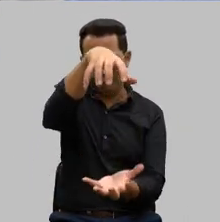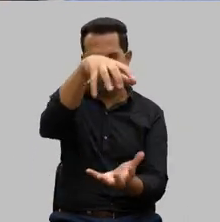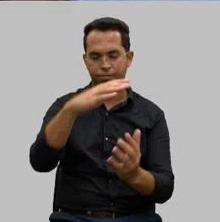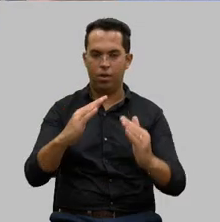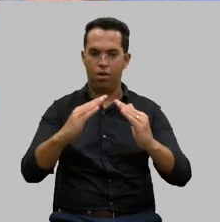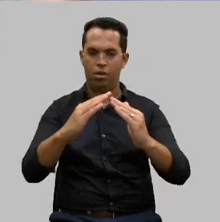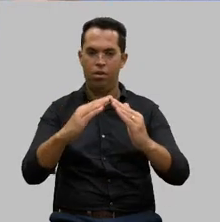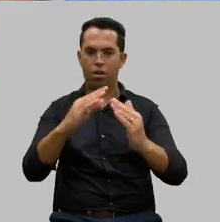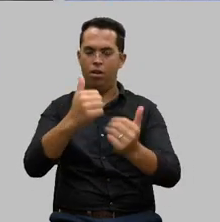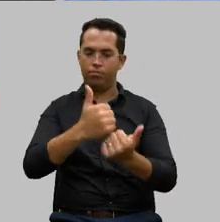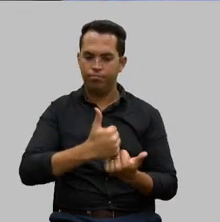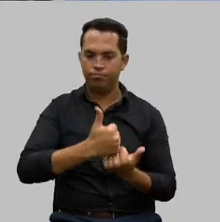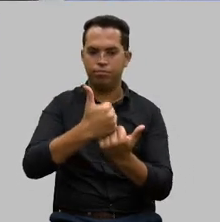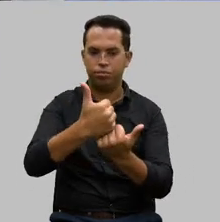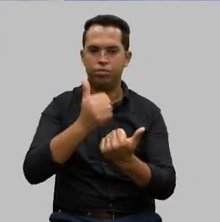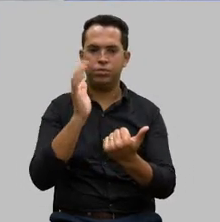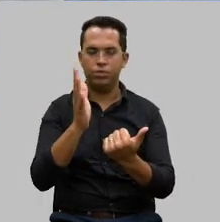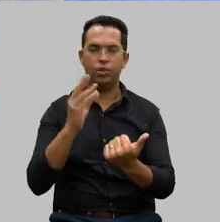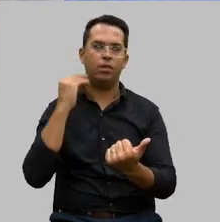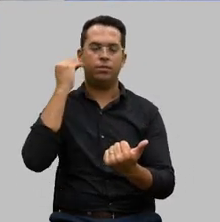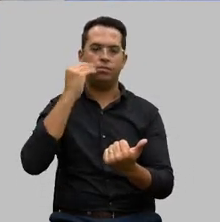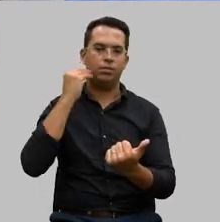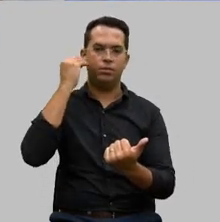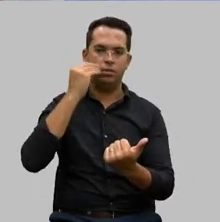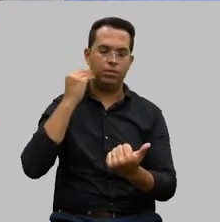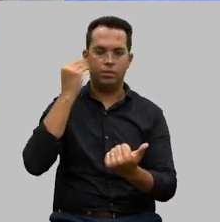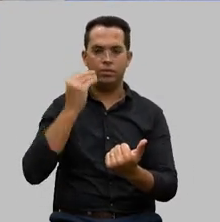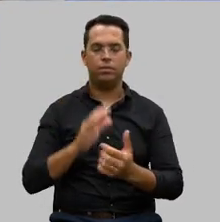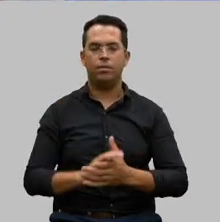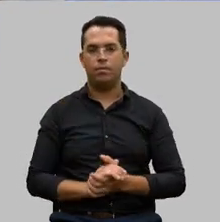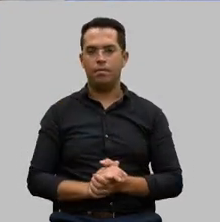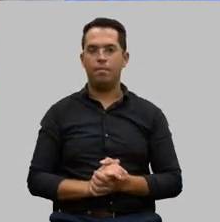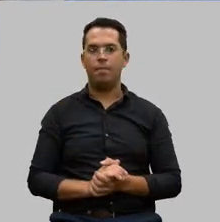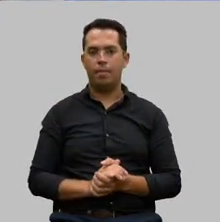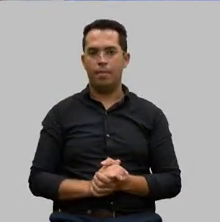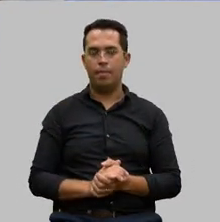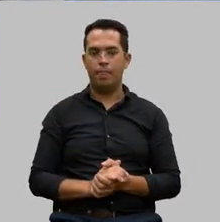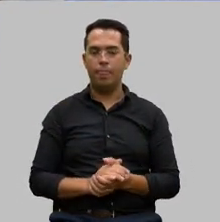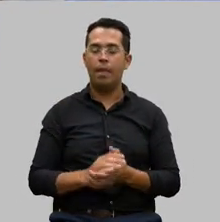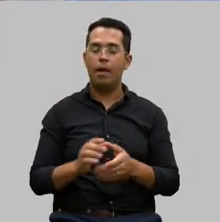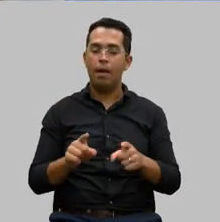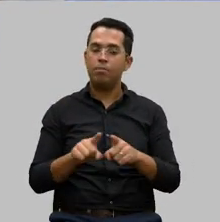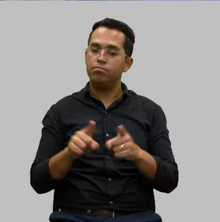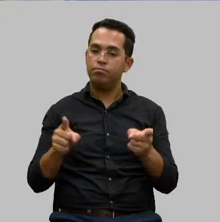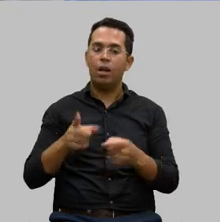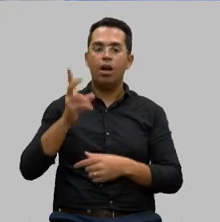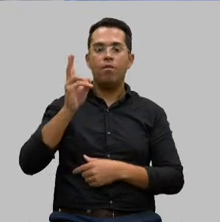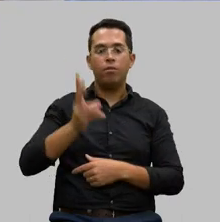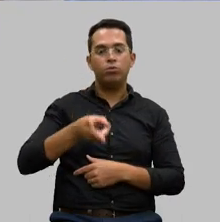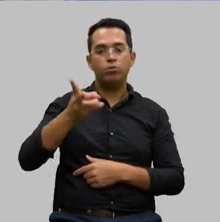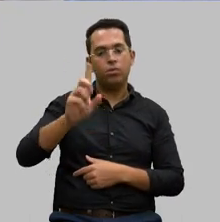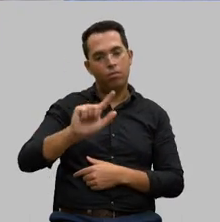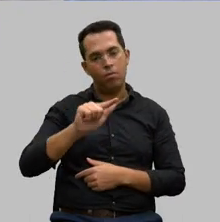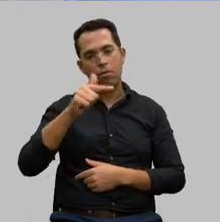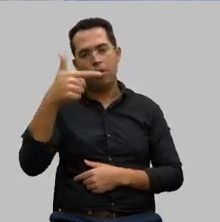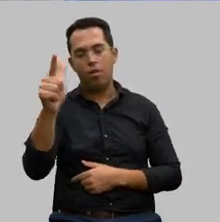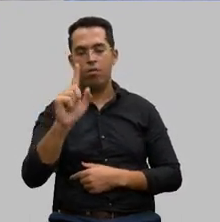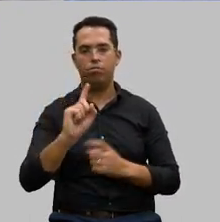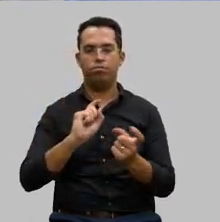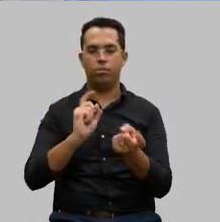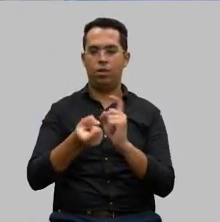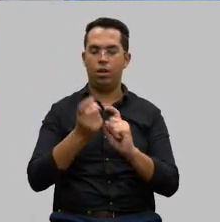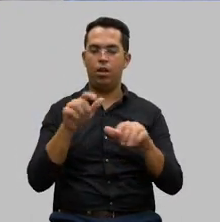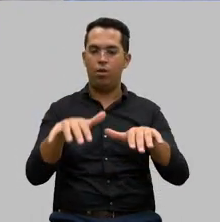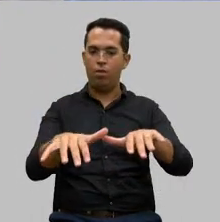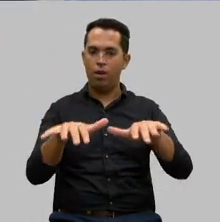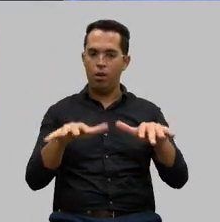os momentos que vão suceder porque não deve terminar aqui hoje a nossa conversa ela deve seguir é justamente para conhecer e para buscar